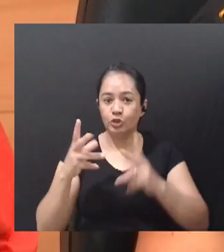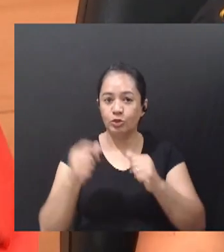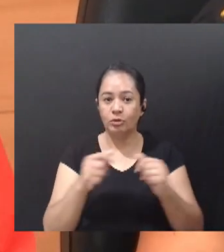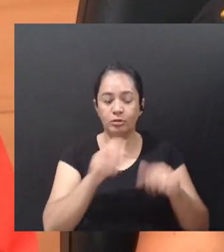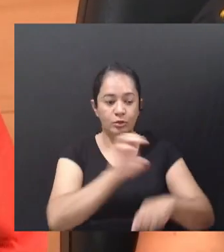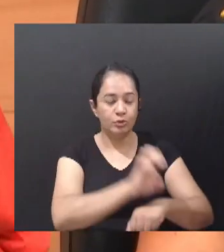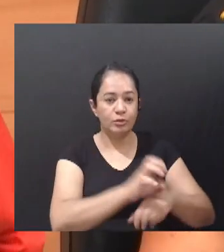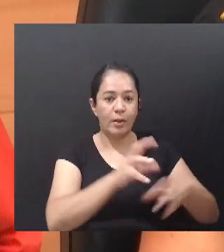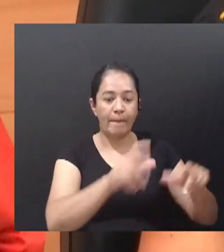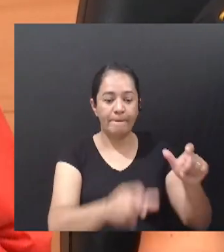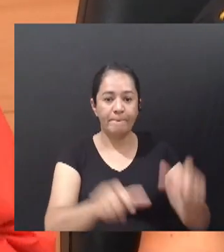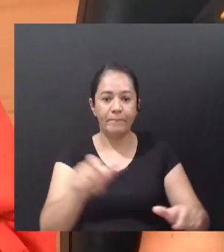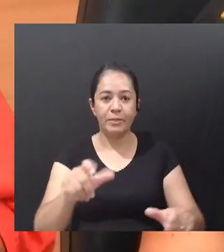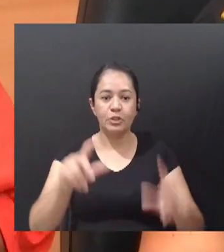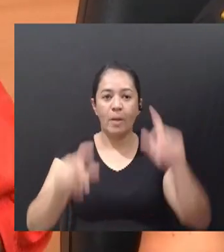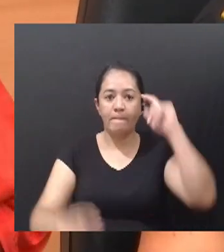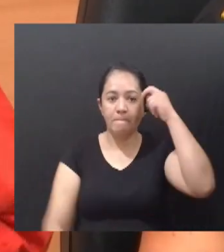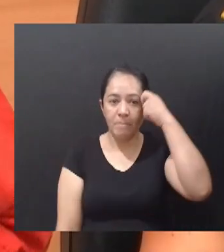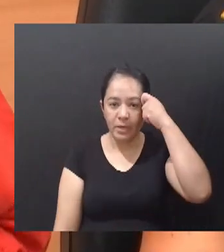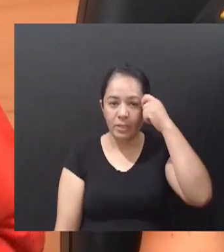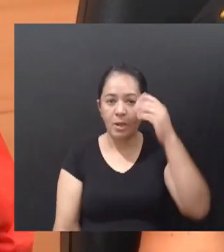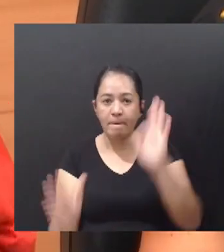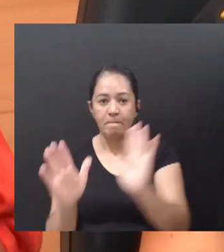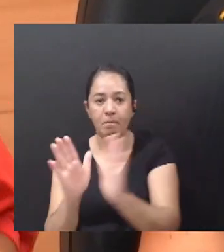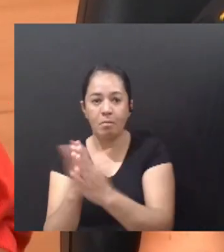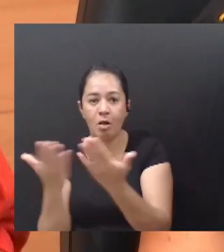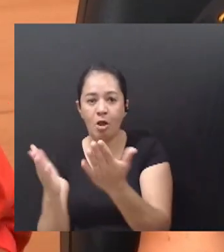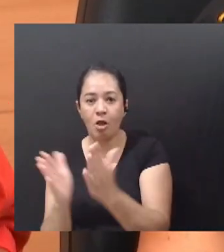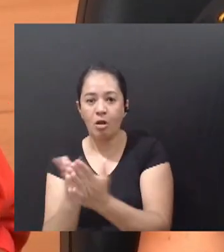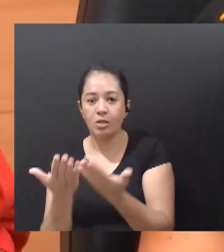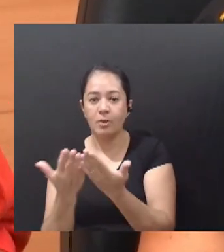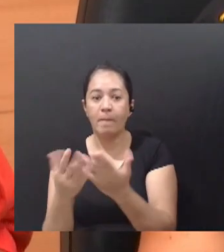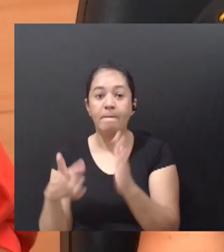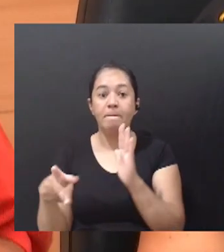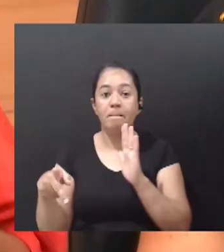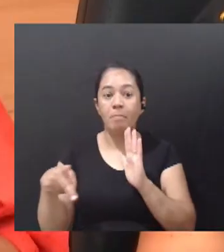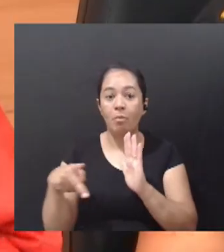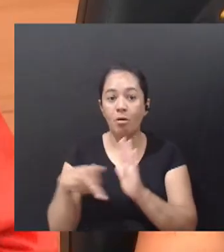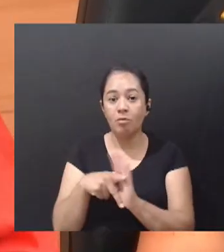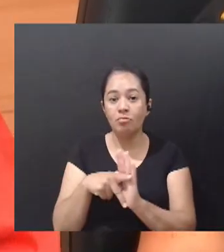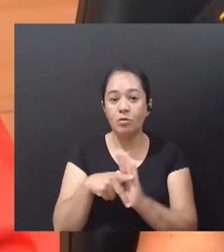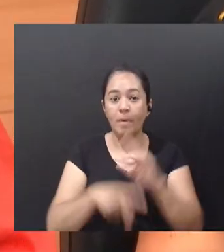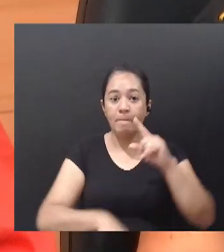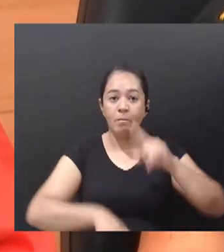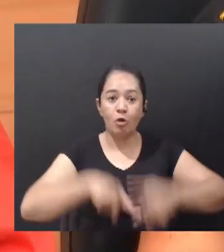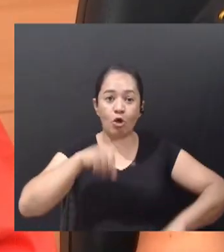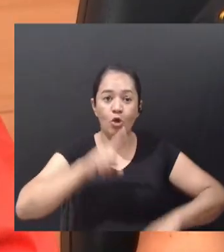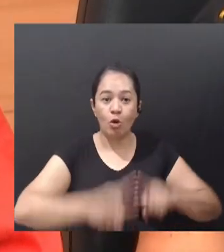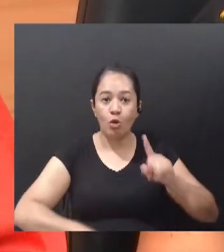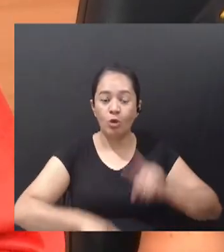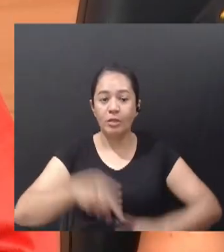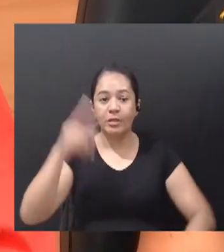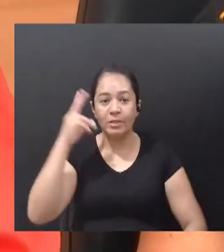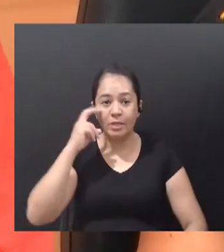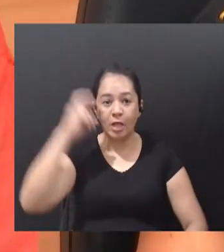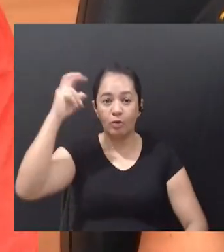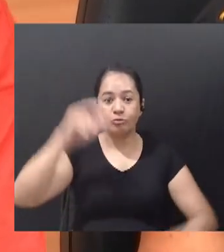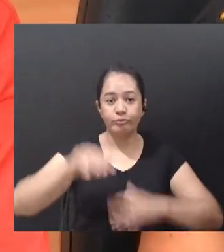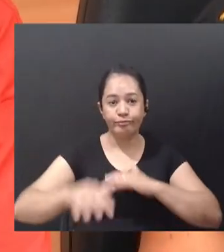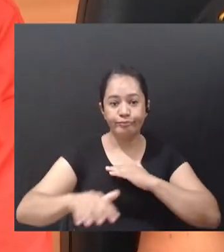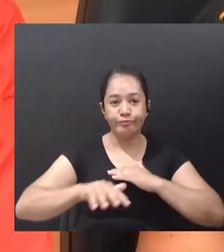pessoas pretas, pobres, advindas, produtos da cultura hip hop e